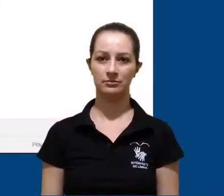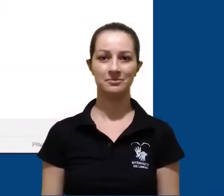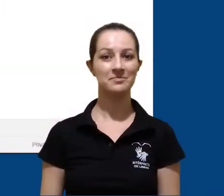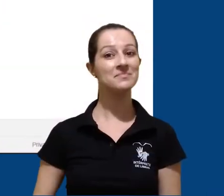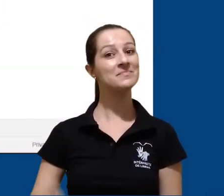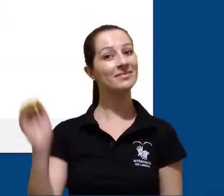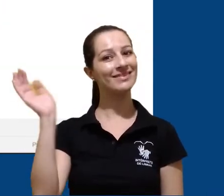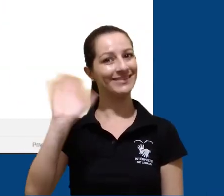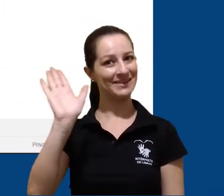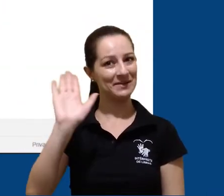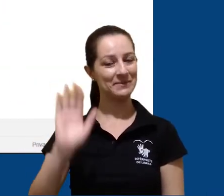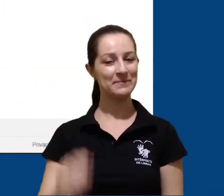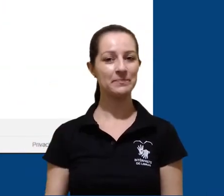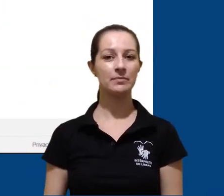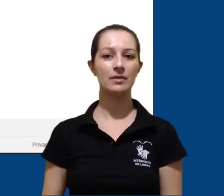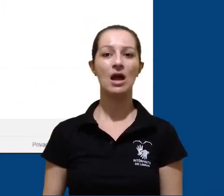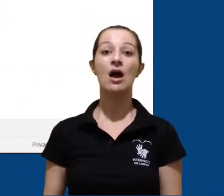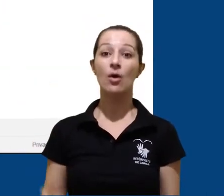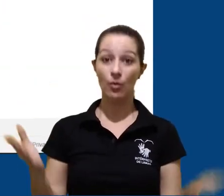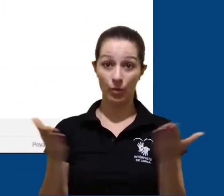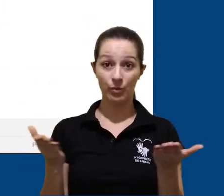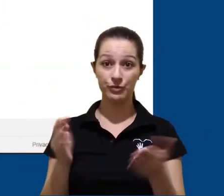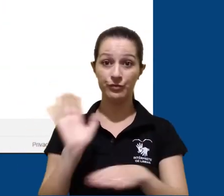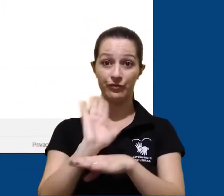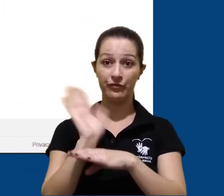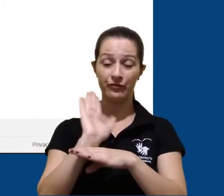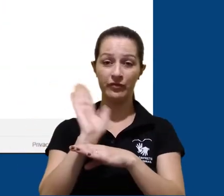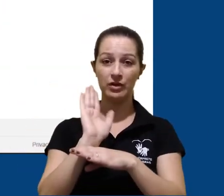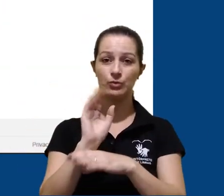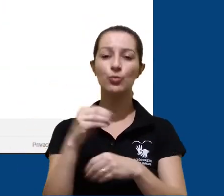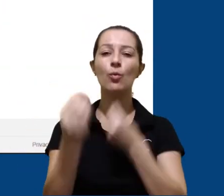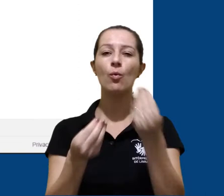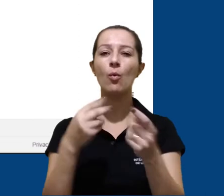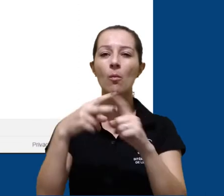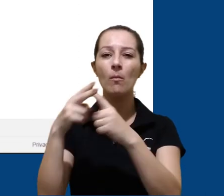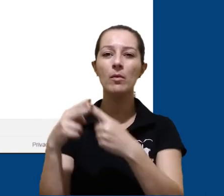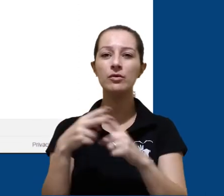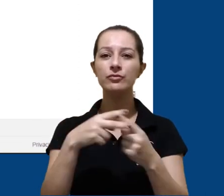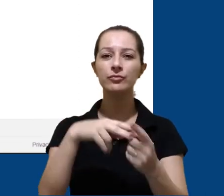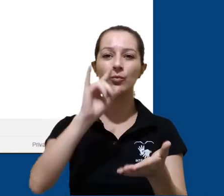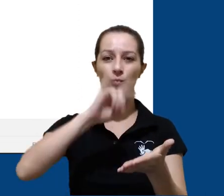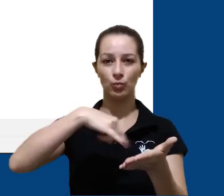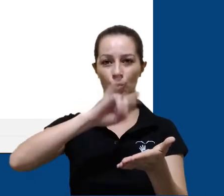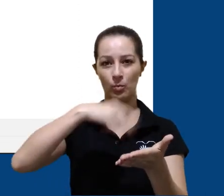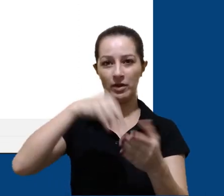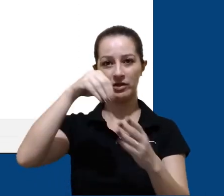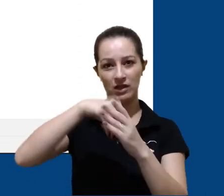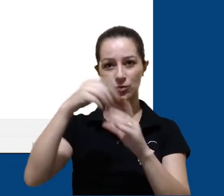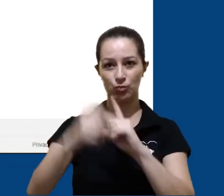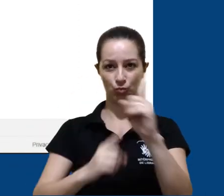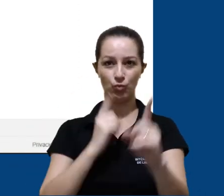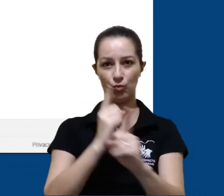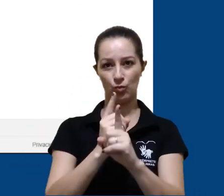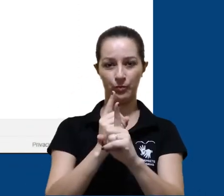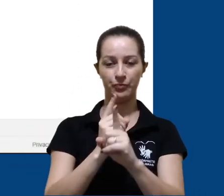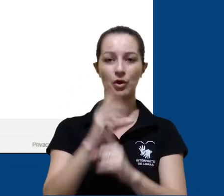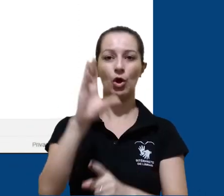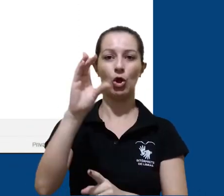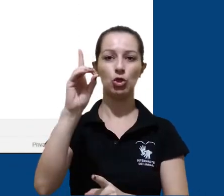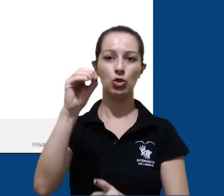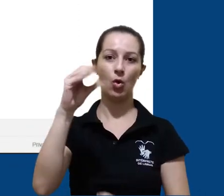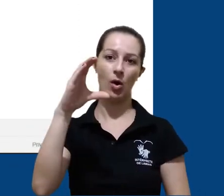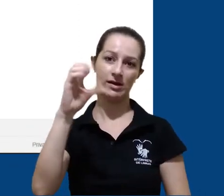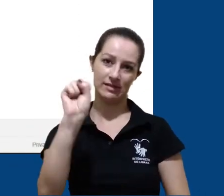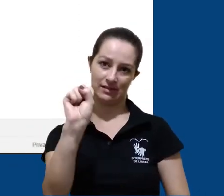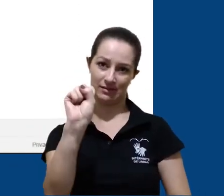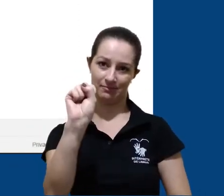o olá vídeo de hoje nós vamos conhecer o editor de texto do google o documentos google ou simplesmente google